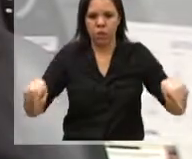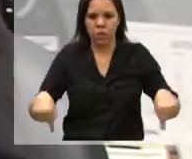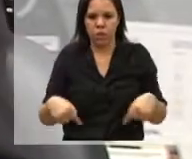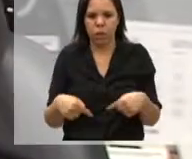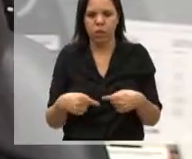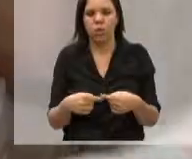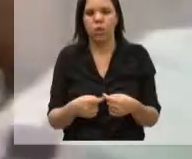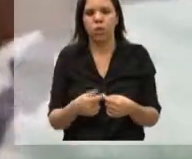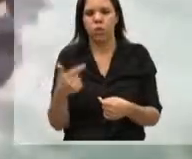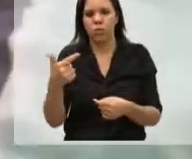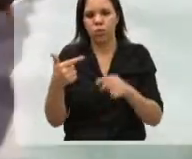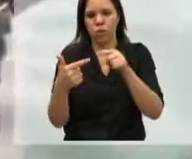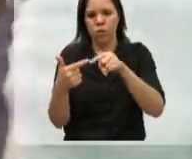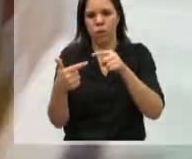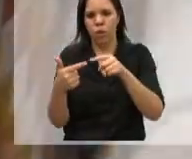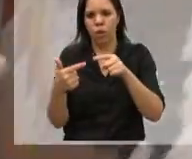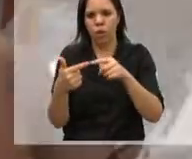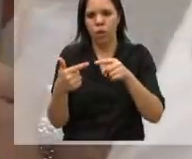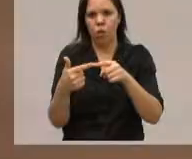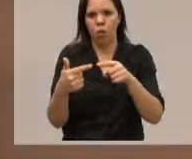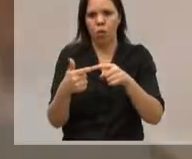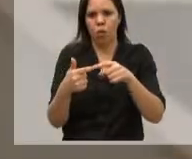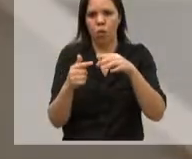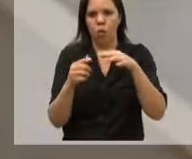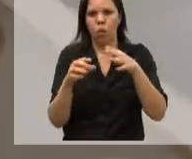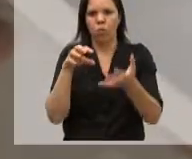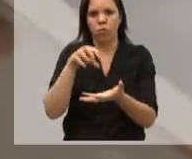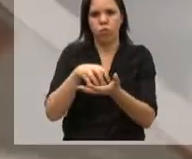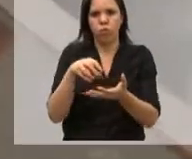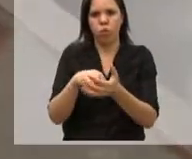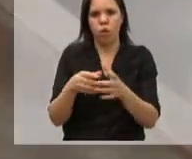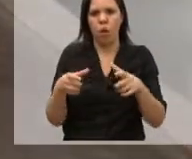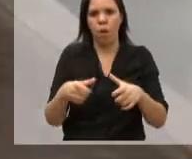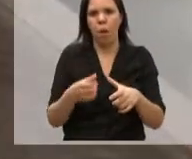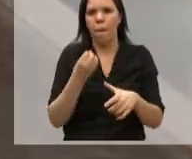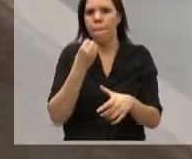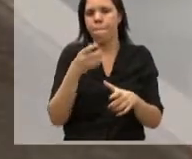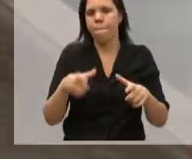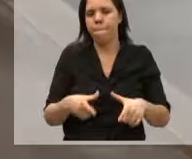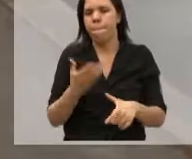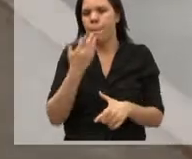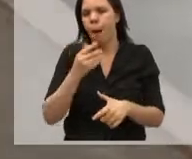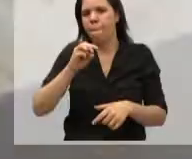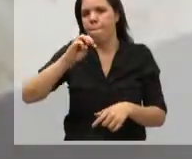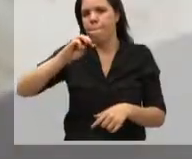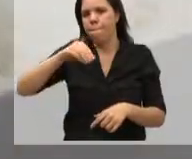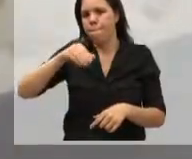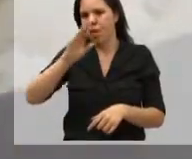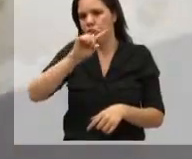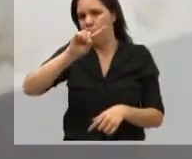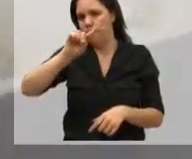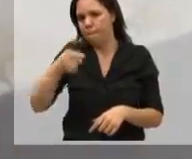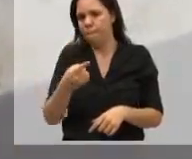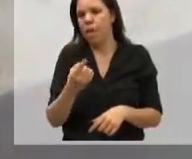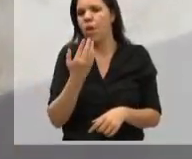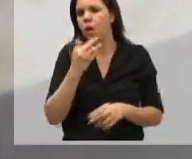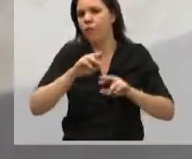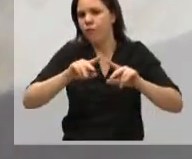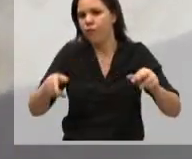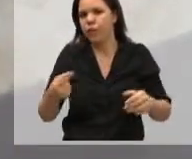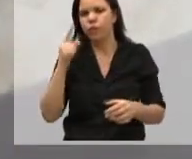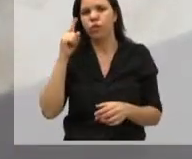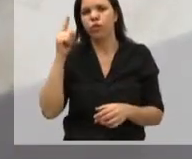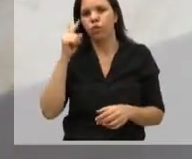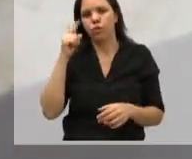segundo Bom Prato. Hoje nós temos refeições, mais de 1000 refeições por dia. Nesse segundo Bom Prato, que deve ser lá